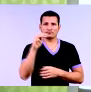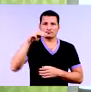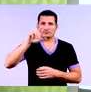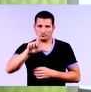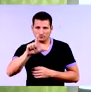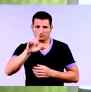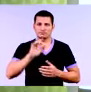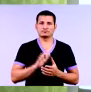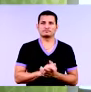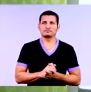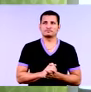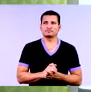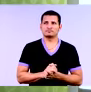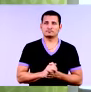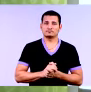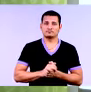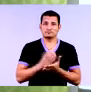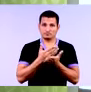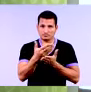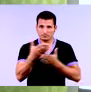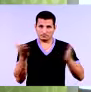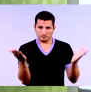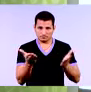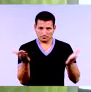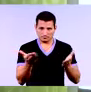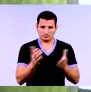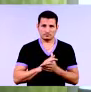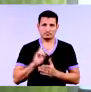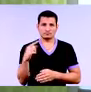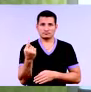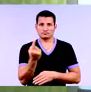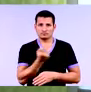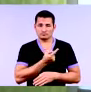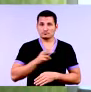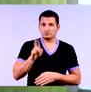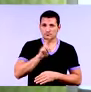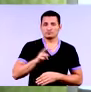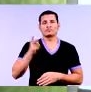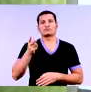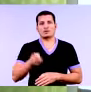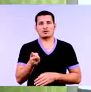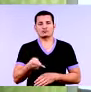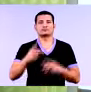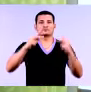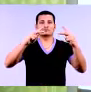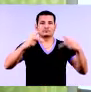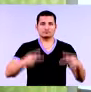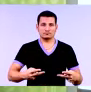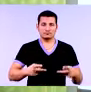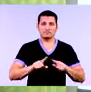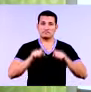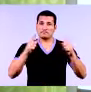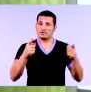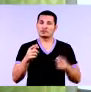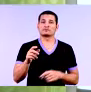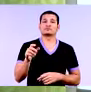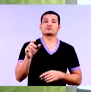.html. A partir de agora, nós vamos utilizar o mesmo HTML, porém iremos salvar com a